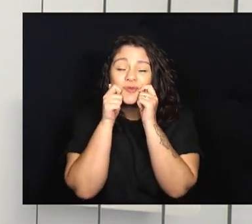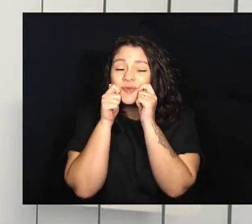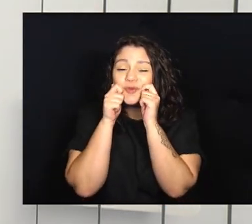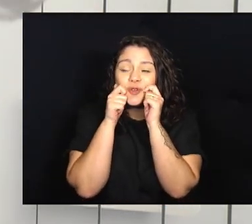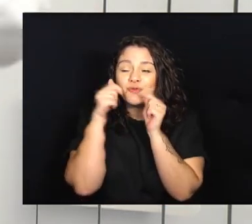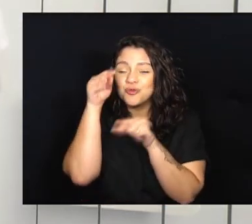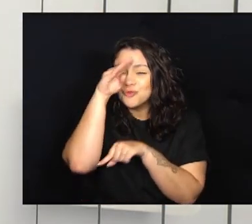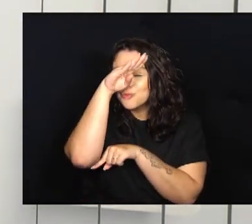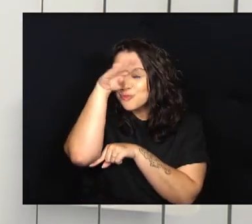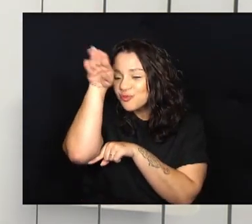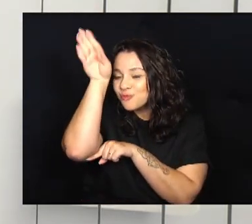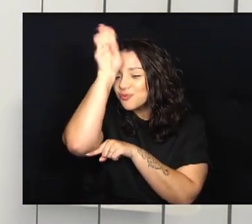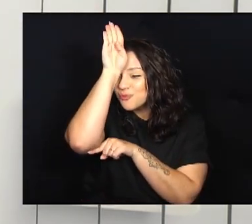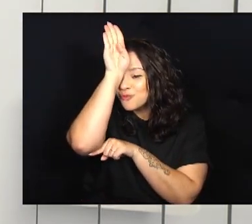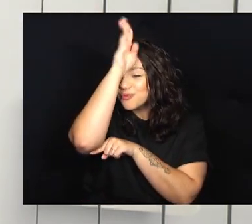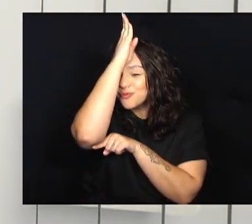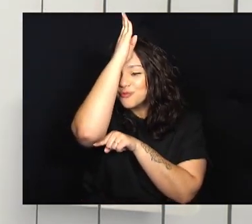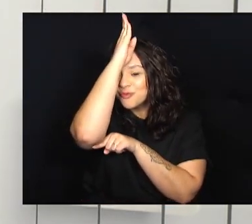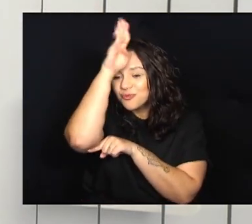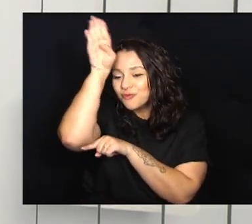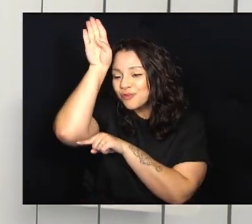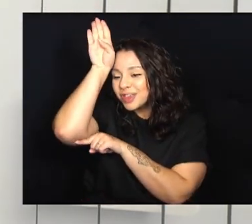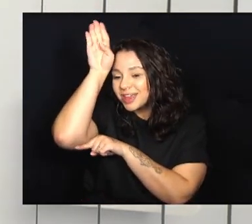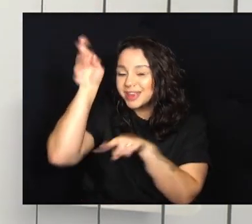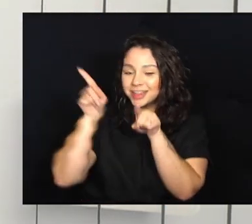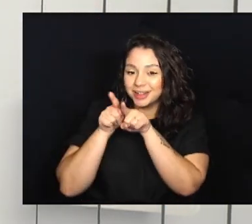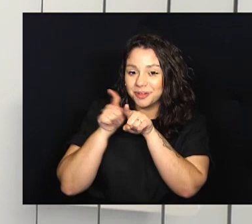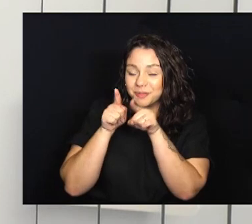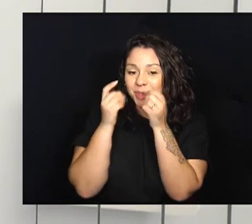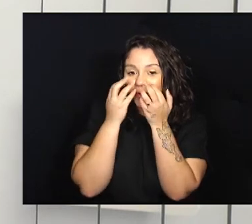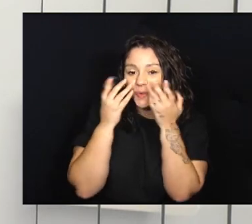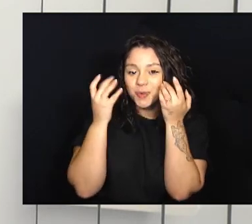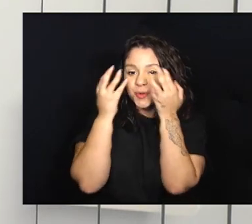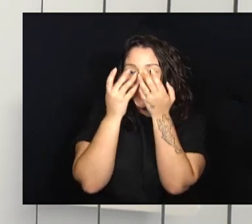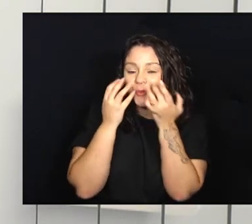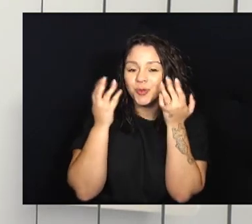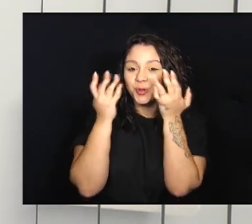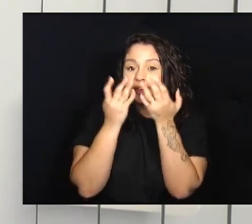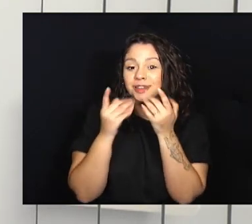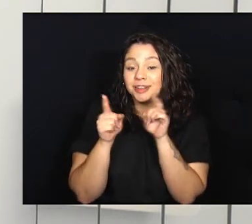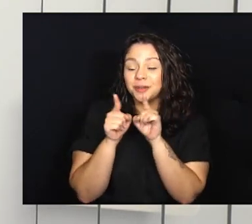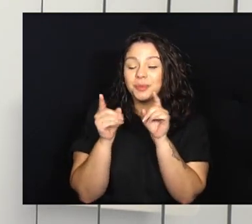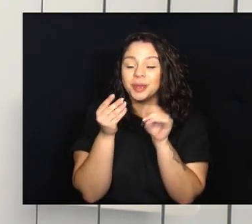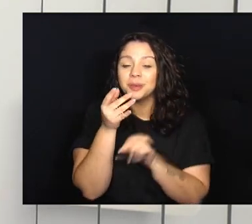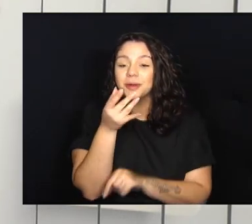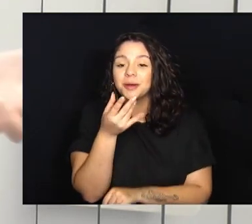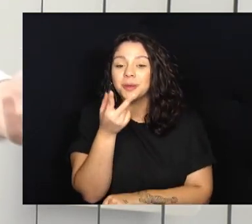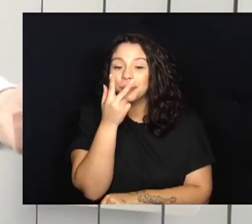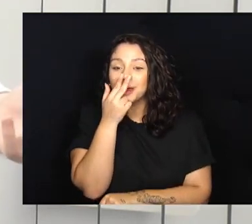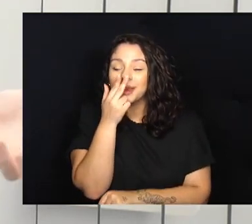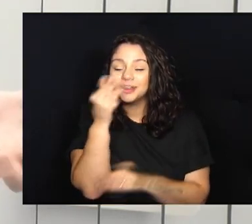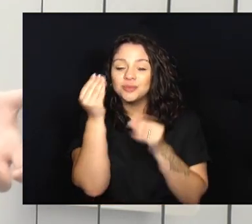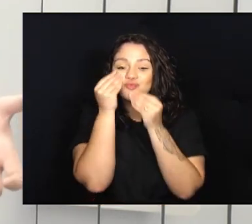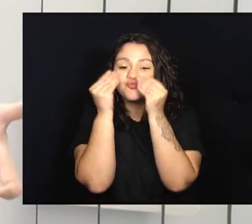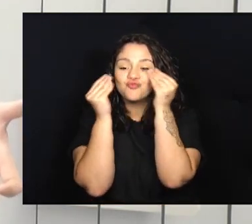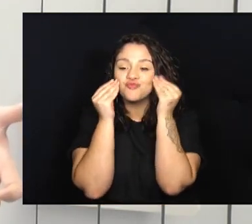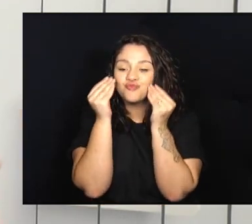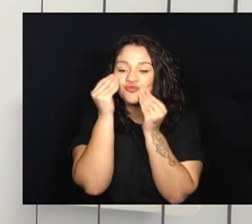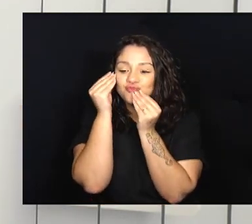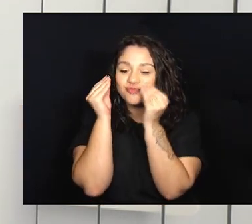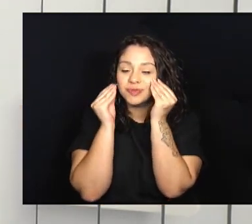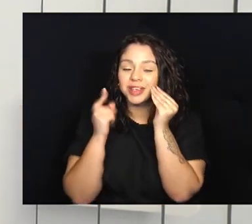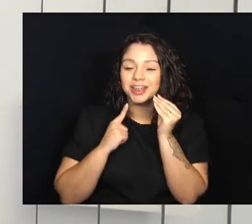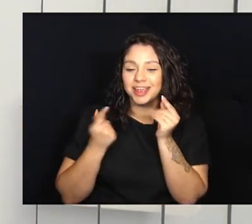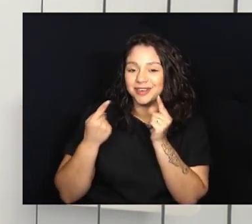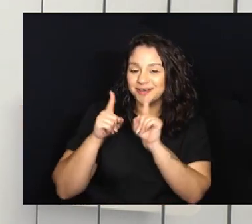com topetes e manchas coloridas no rosto, que lembra até o famoso blush da maquiagem, são animais